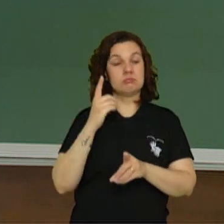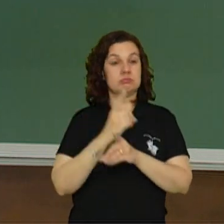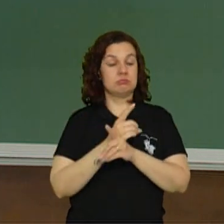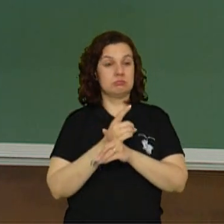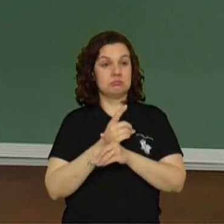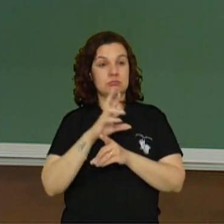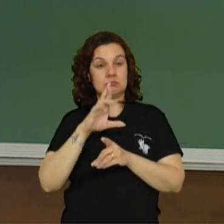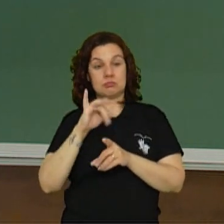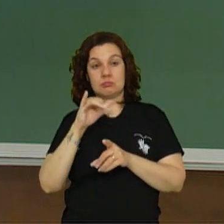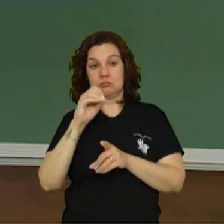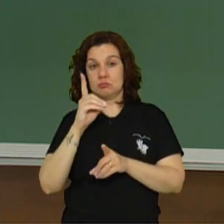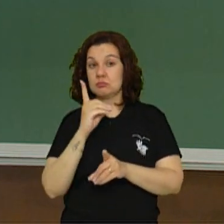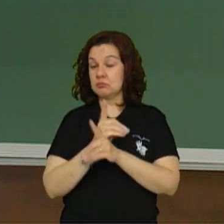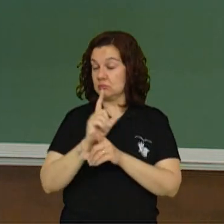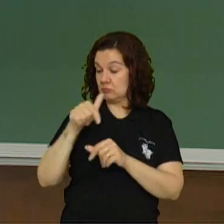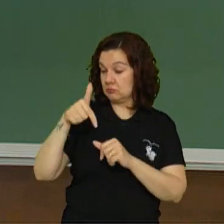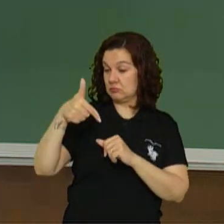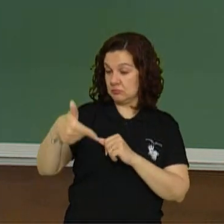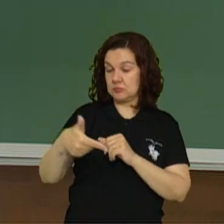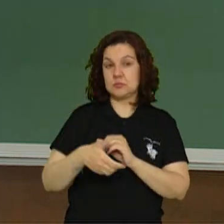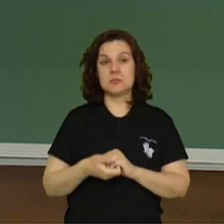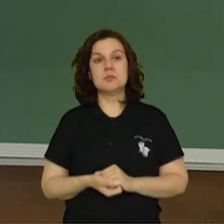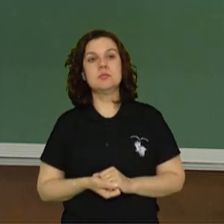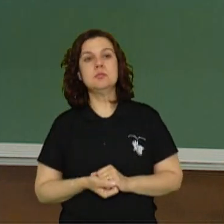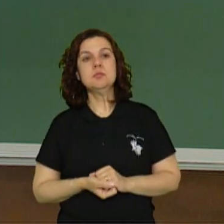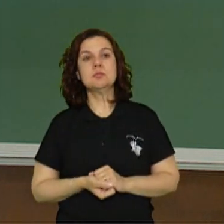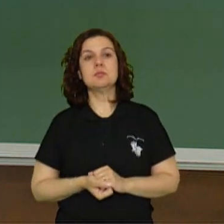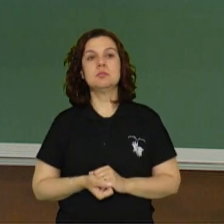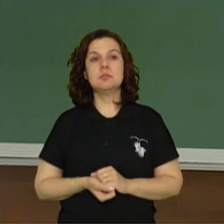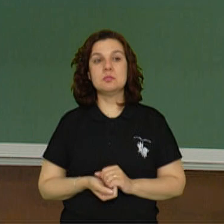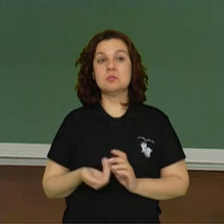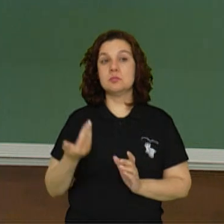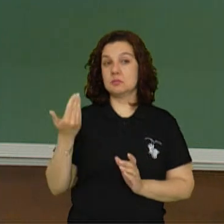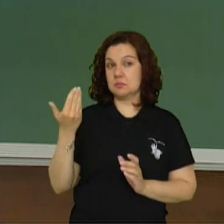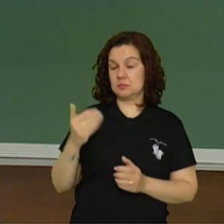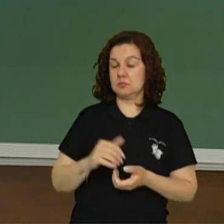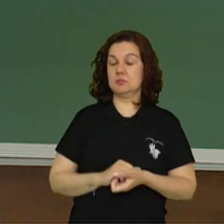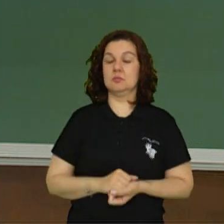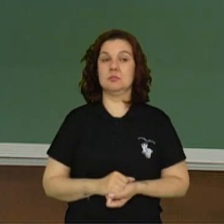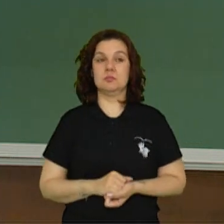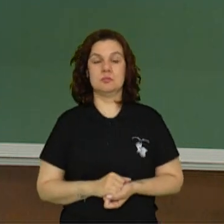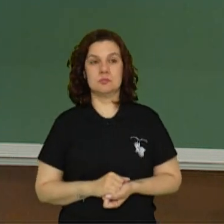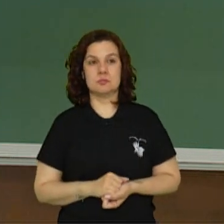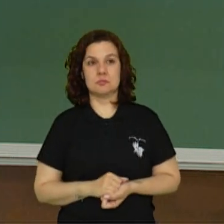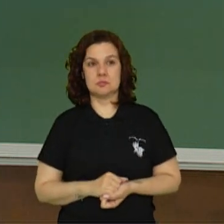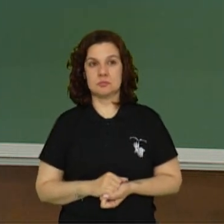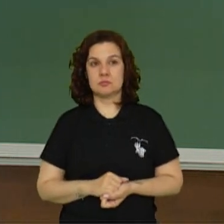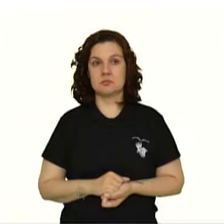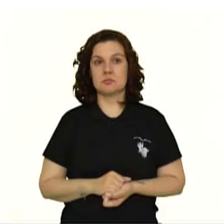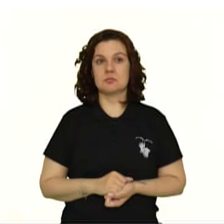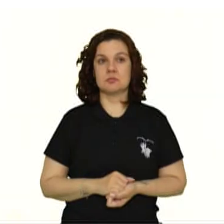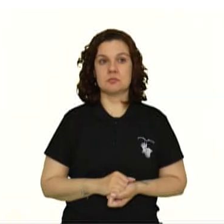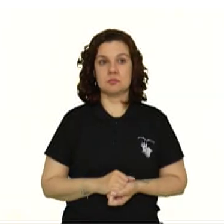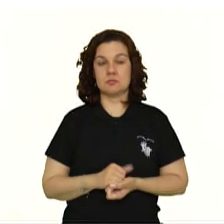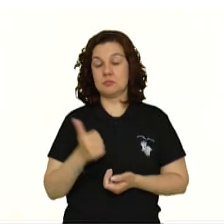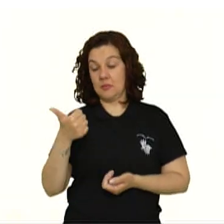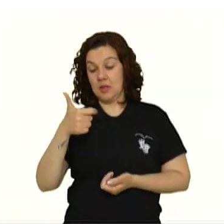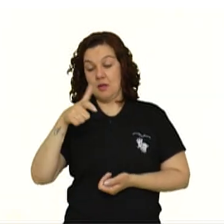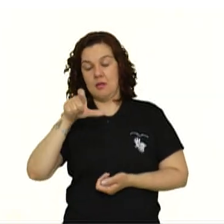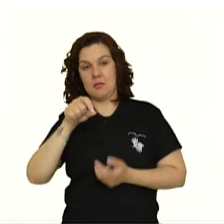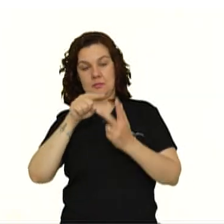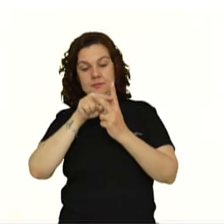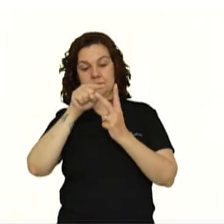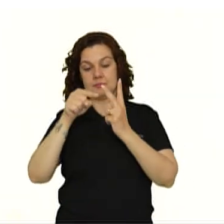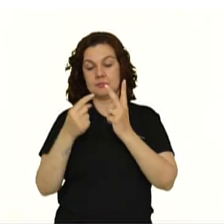raio e consegue achar o comprimento dessa circunferência. Dada a diagonal, 10 raiz